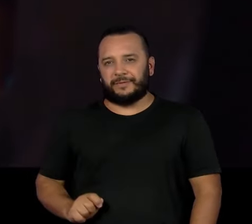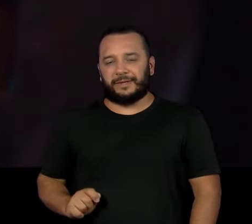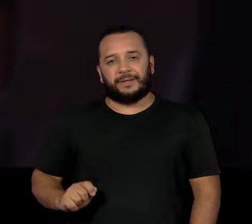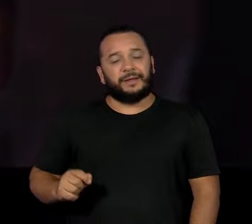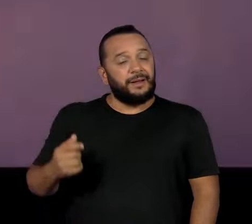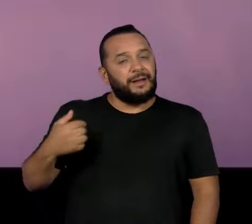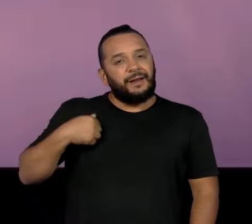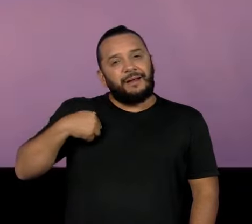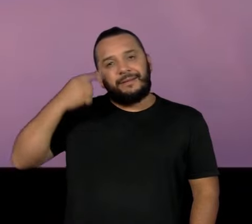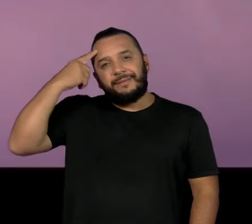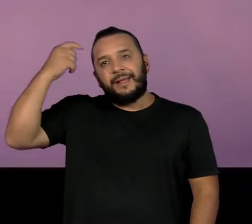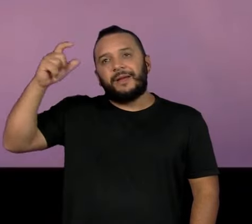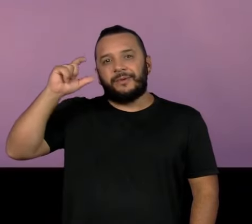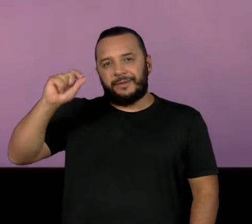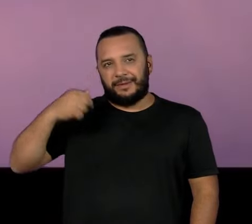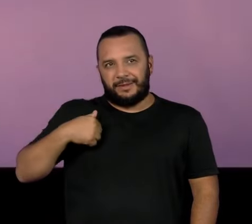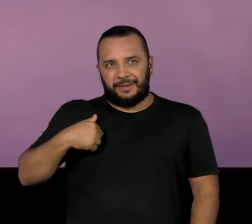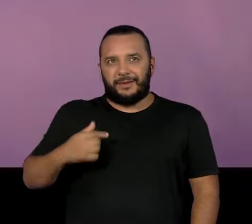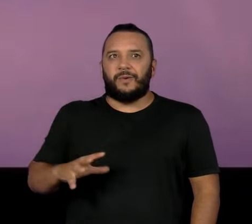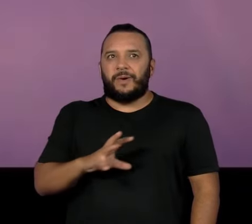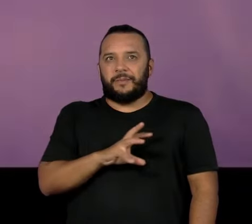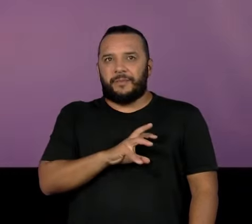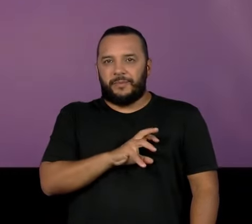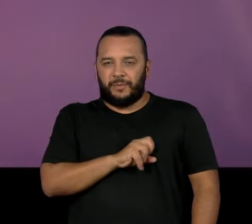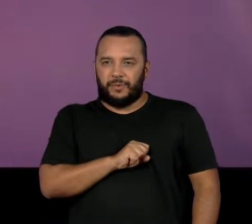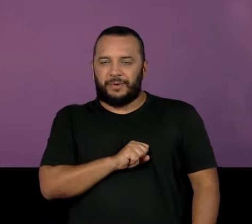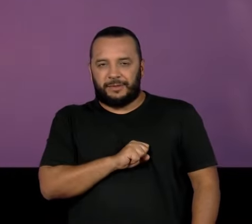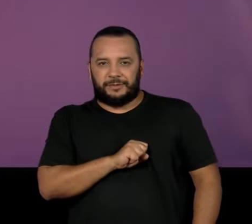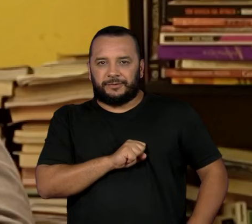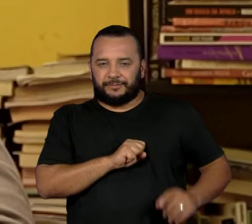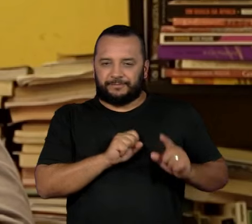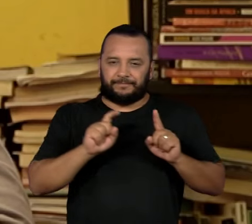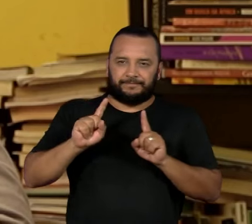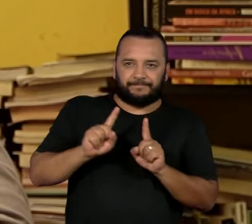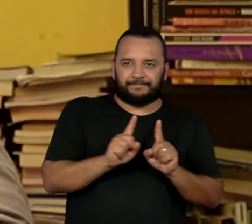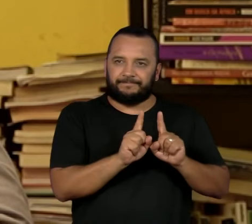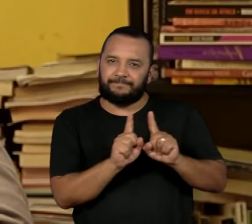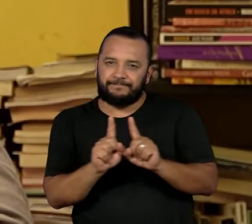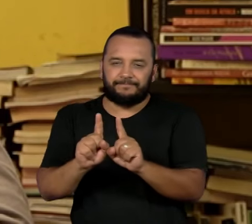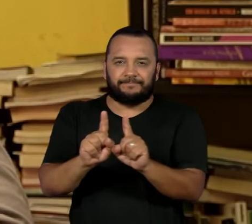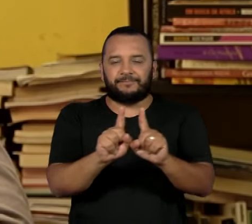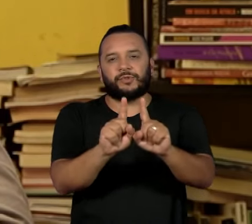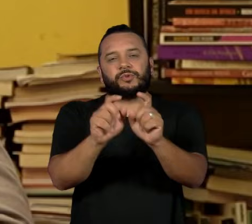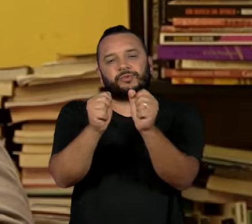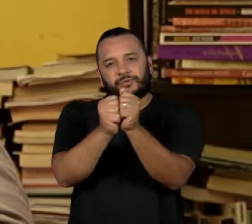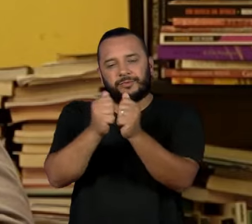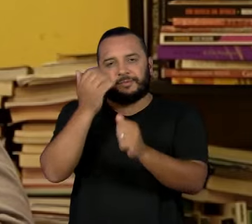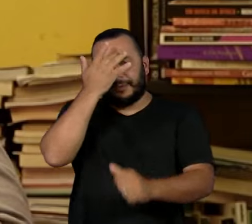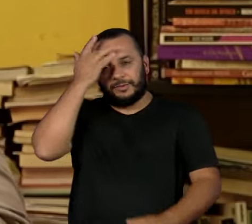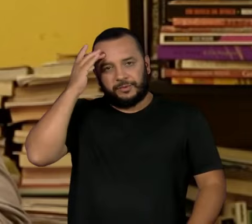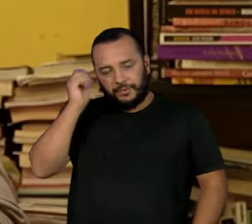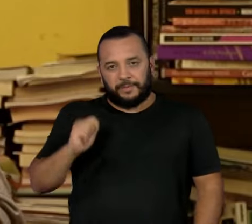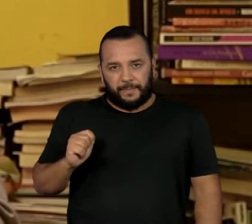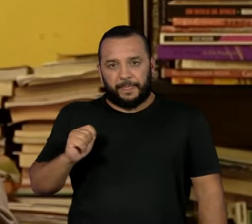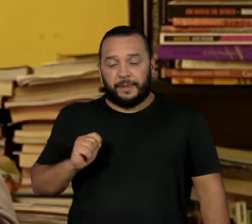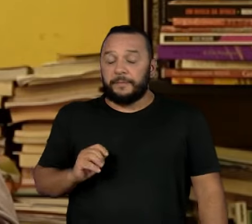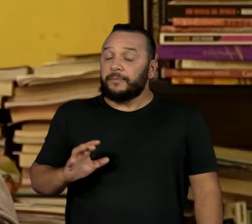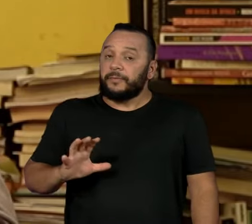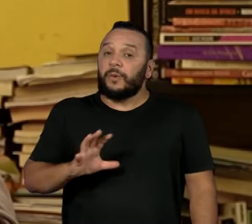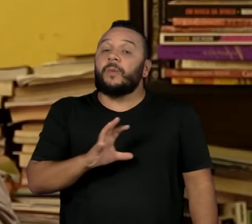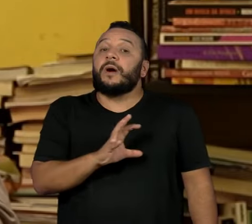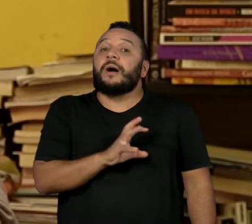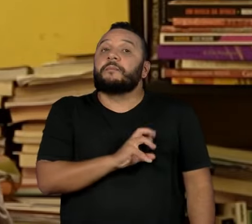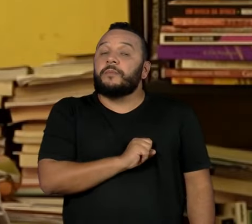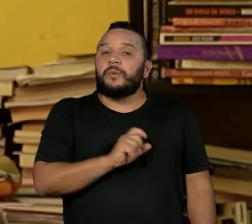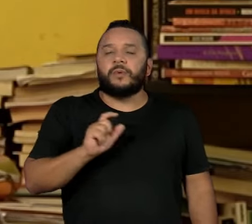fazer uma jornada, uma caminhada com a pessoa que amamos. O amor afrocentrado, ele traz a